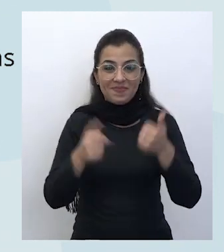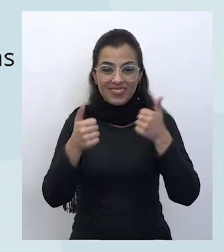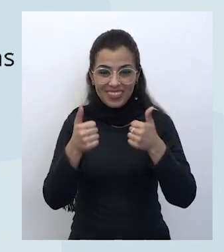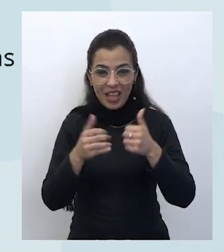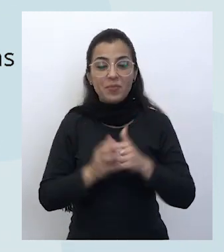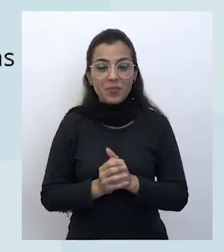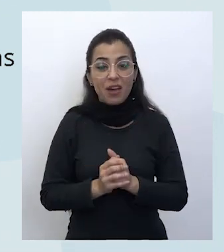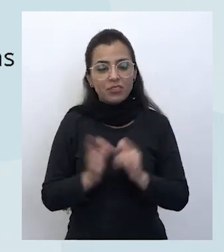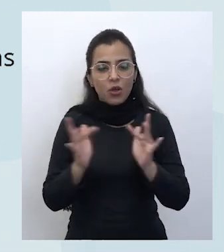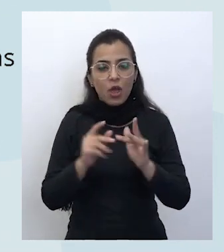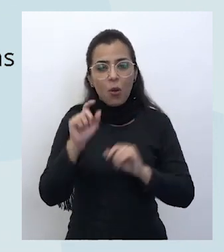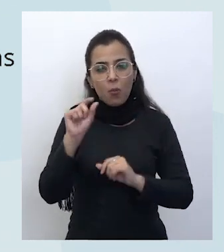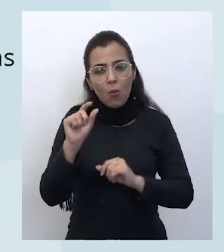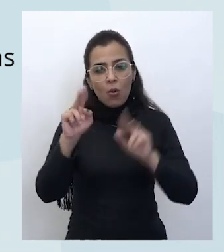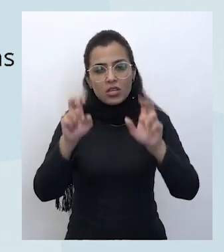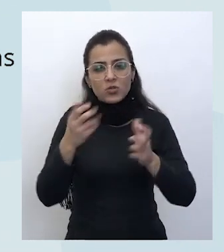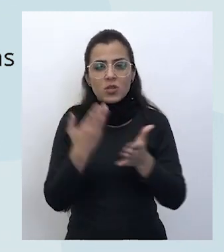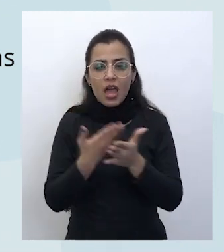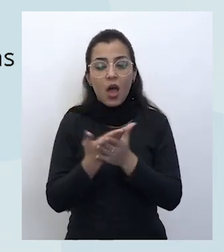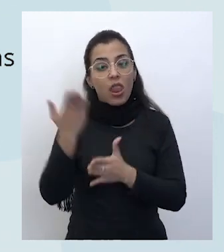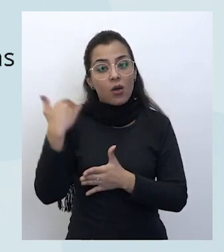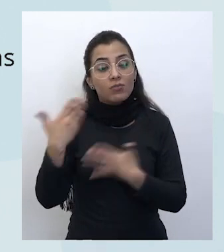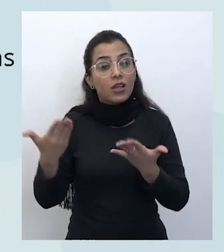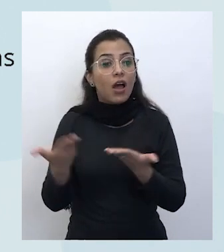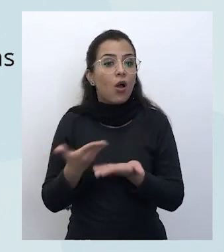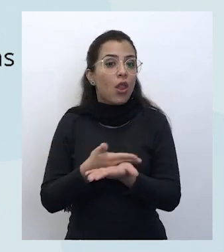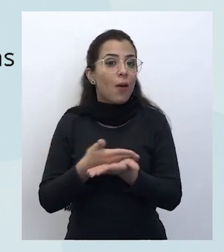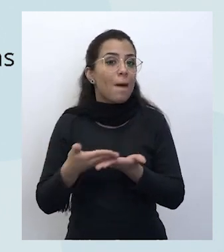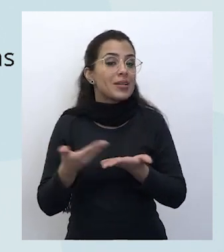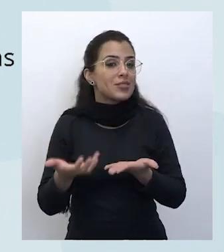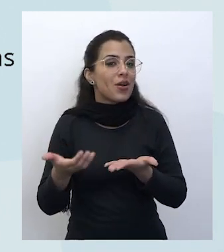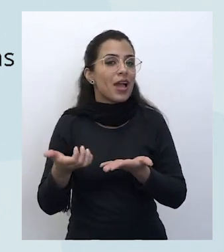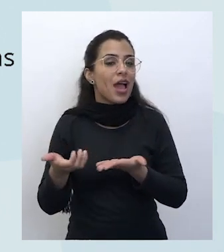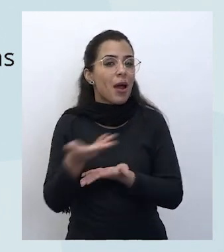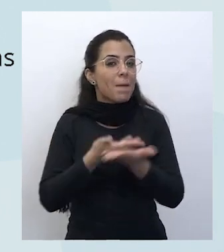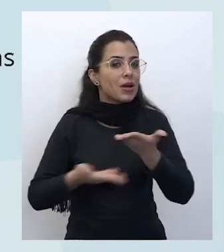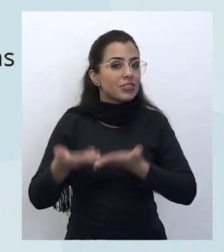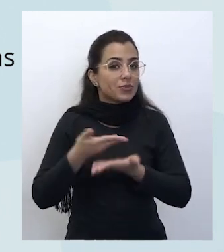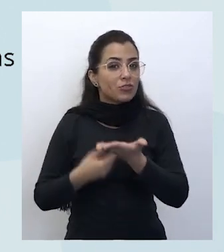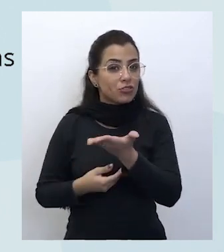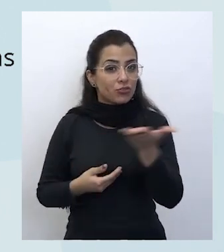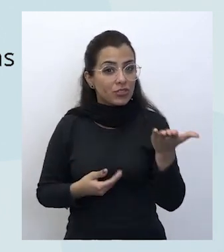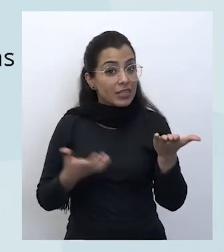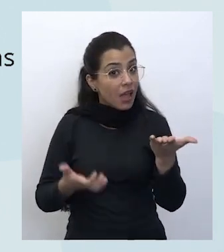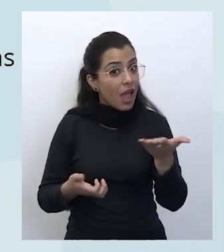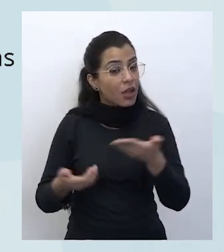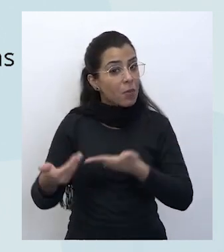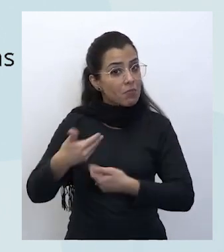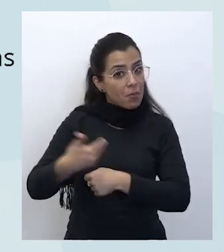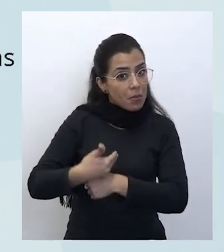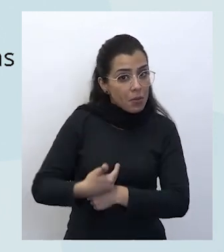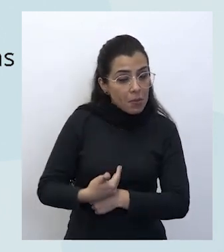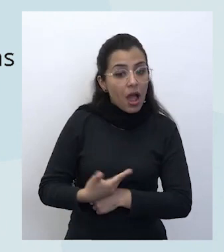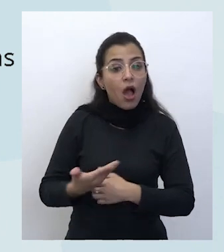Então, para começar, quero muito saber a participação de vocês. Volta aqui a tela comigo, por favor. Eu quero a participação de vocês. Respondam, por